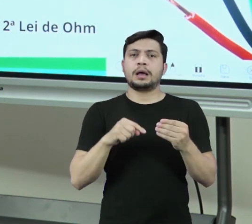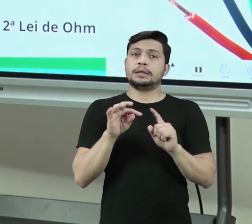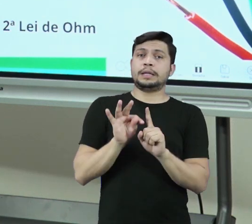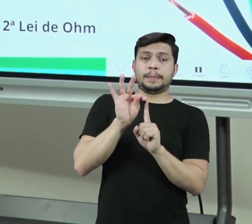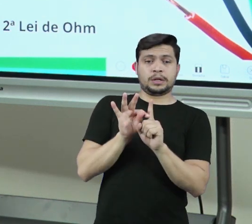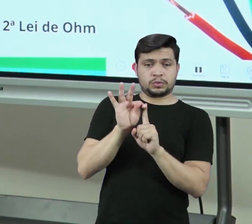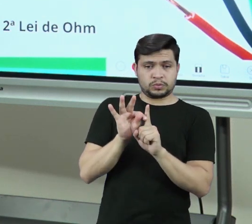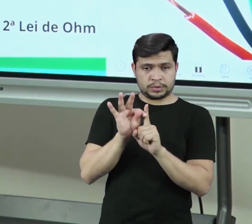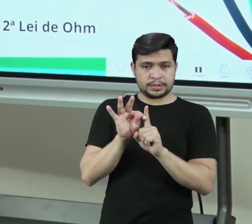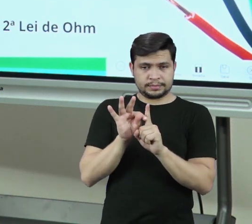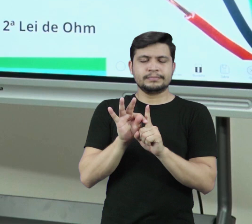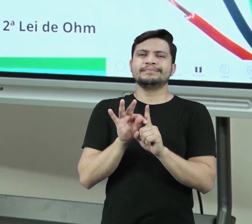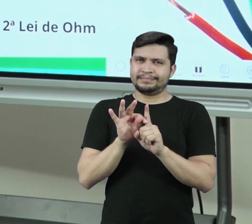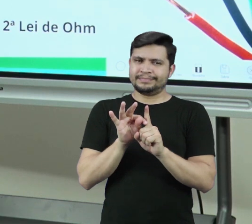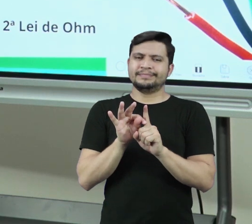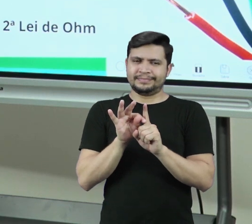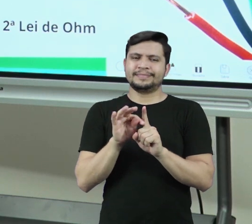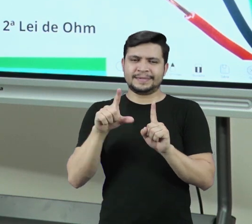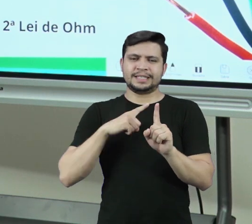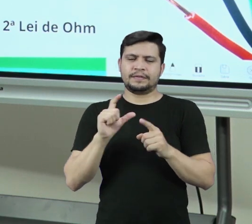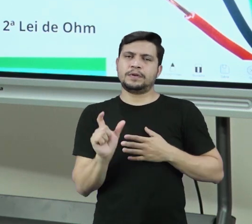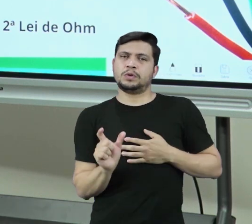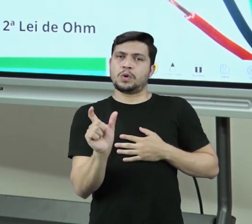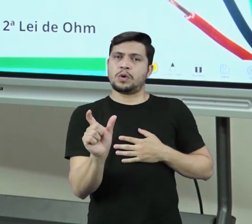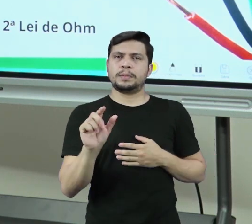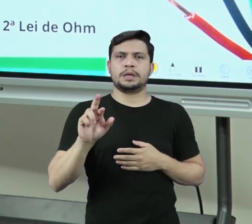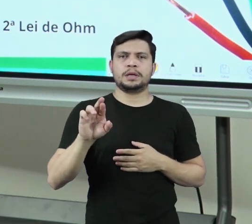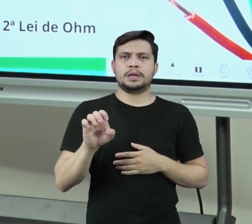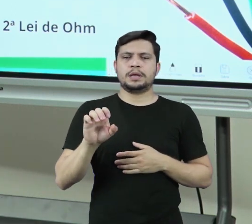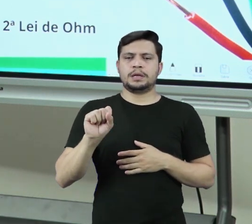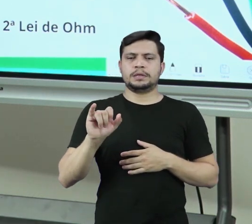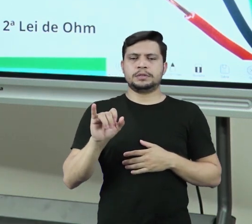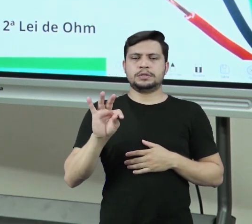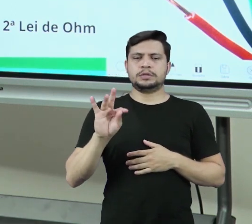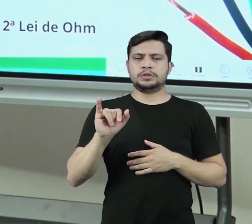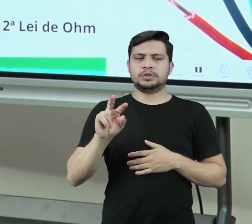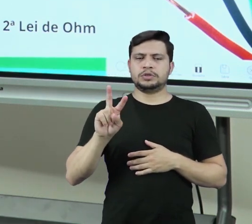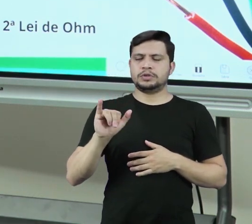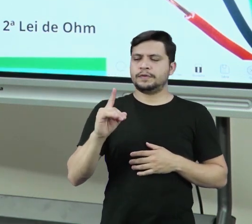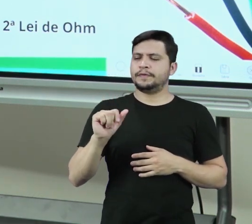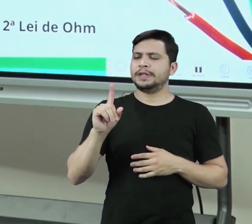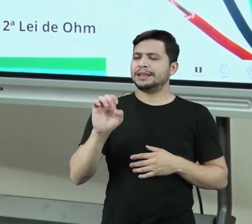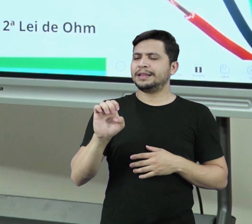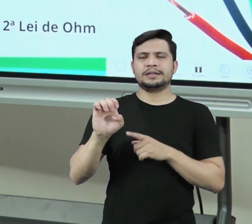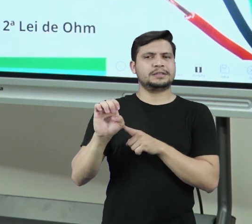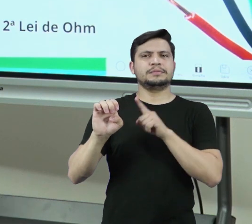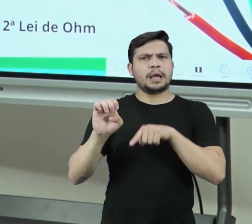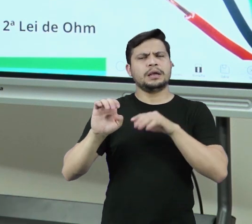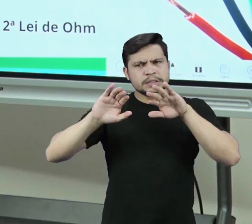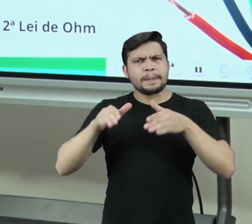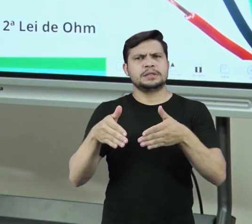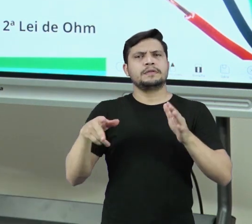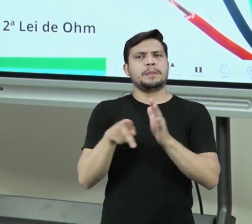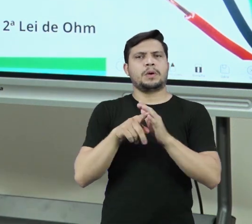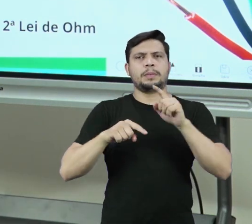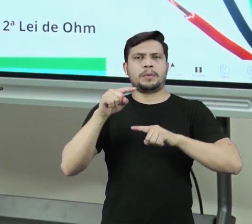intrínseca do material e à temperatura, ele deu o nome de resistividade. Seria mais ou menos a assinatura específica do material. Então, eu